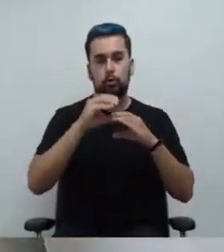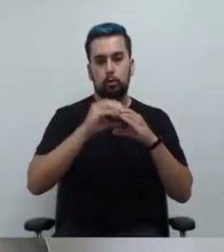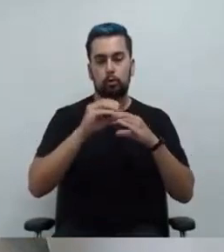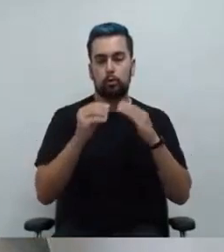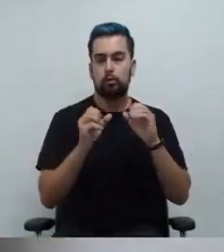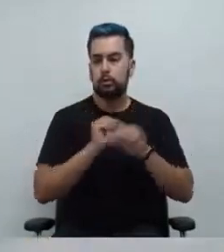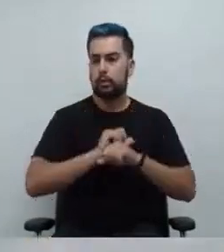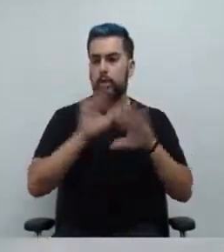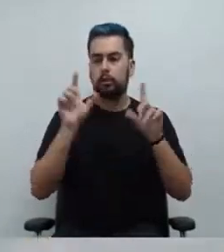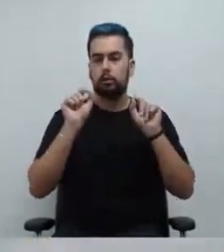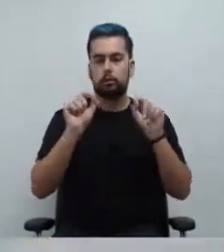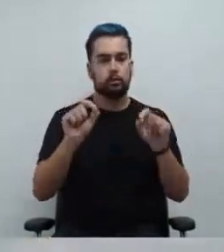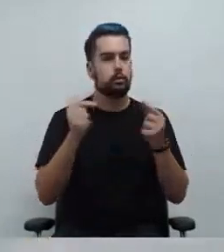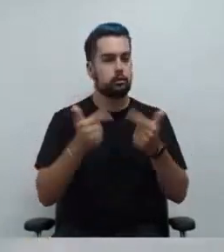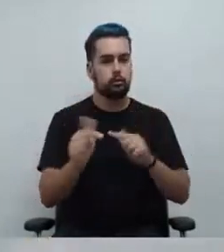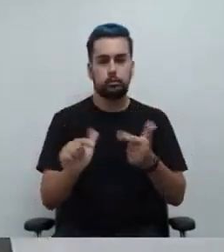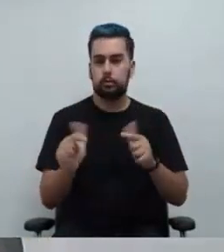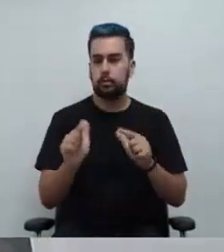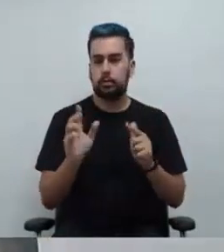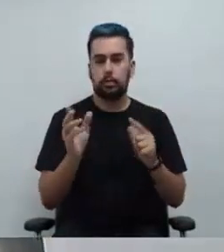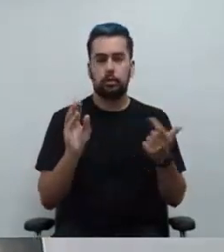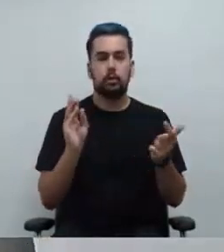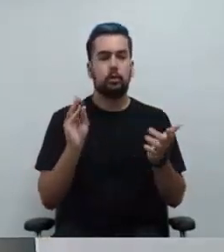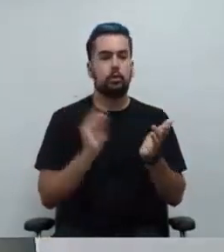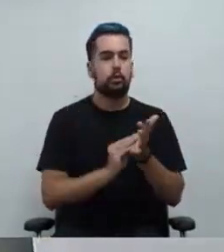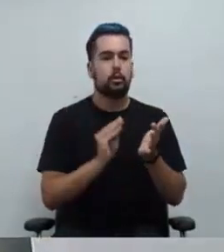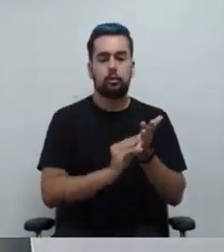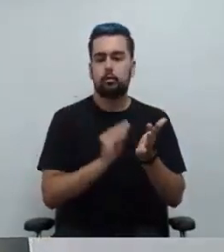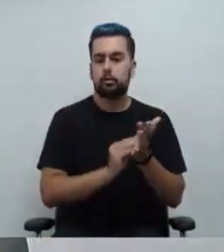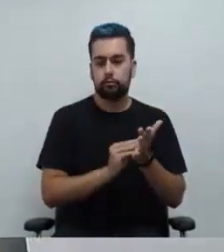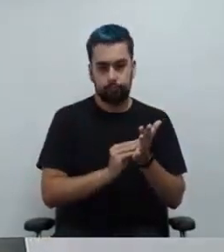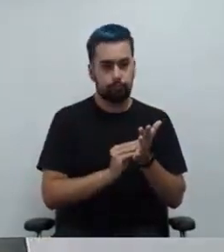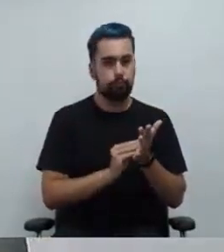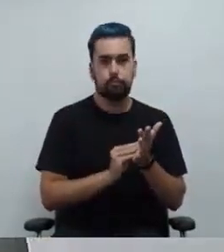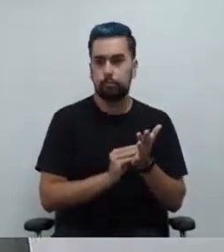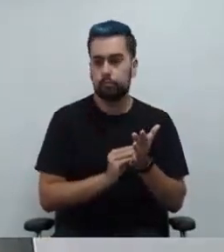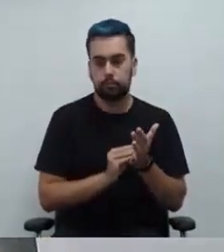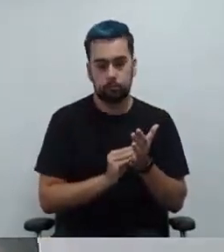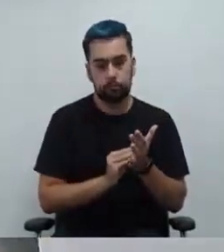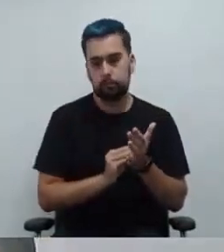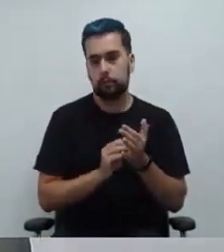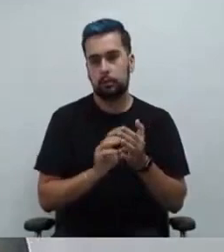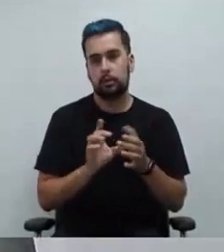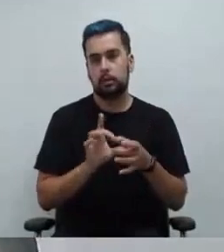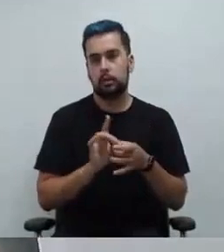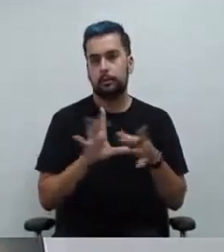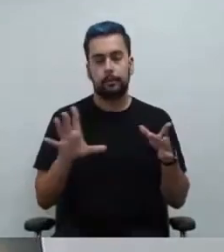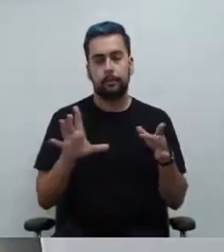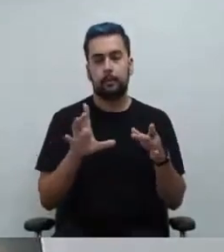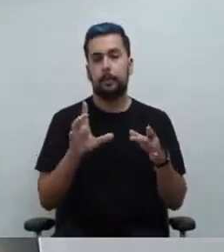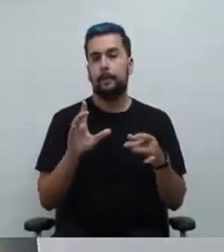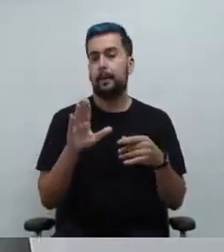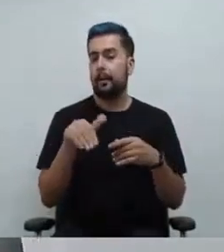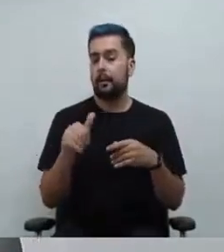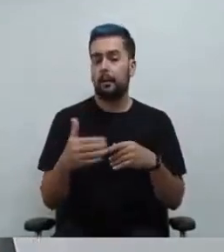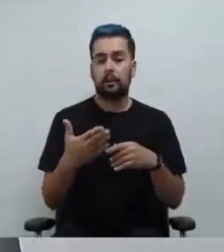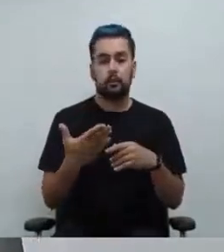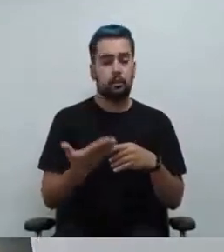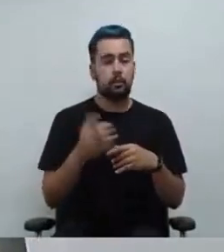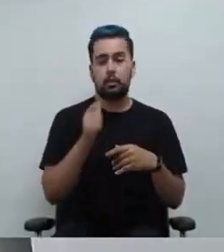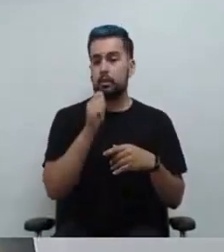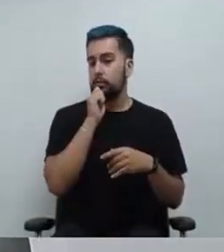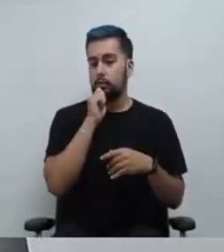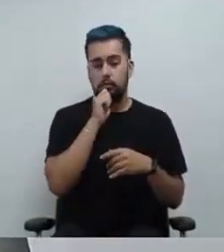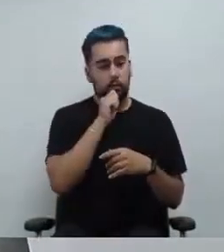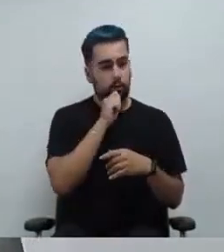esclareceram que não houve indeferimento da liminar. A liminar ainda não foi conhecida porque há um problema processual